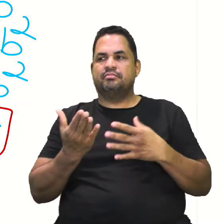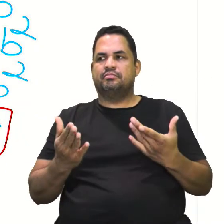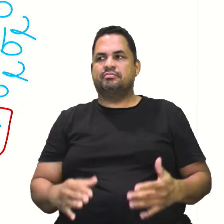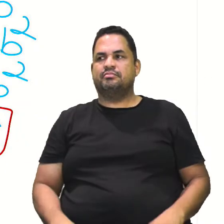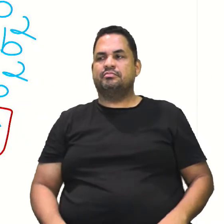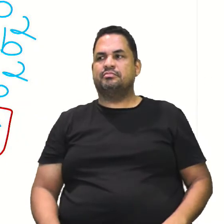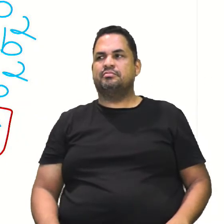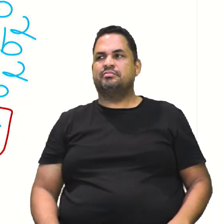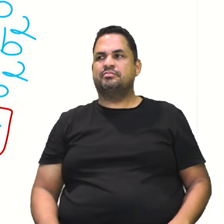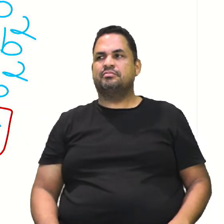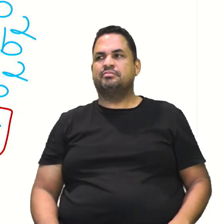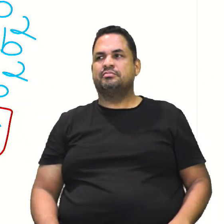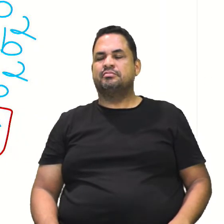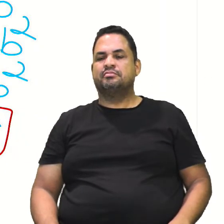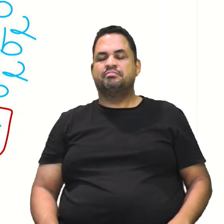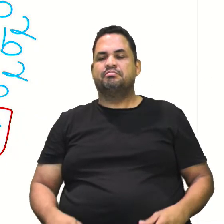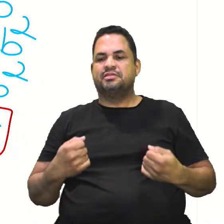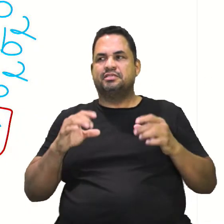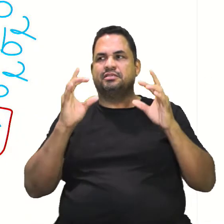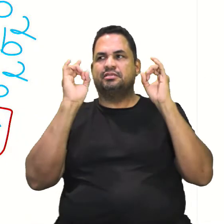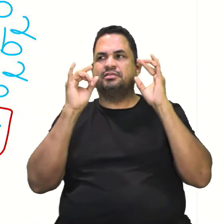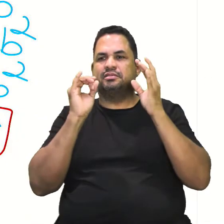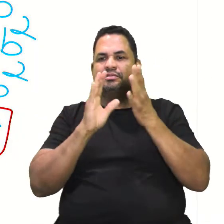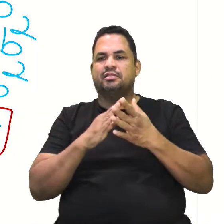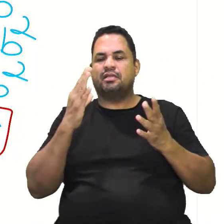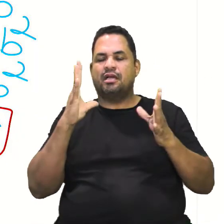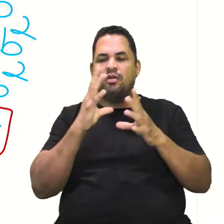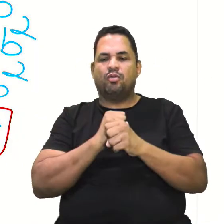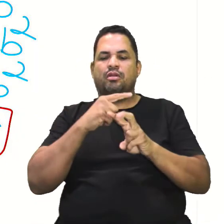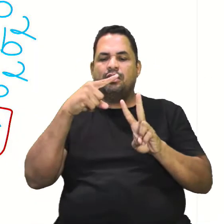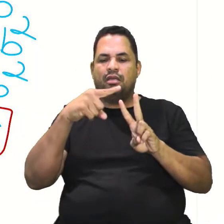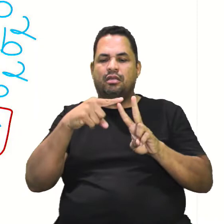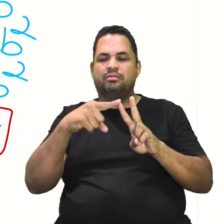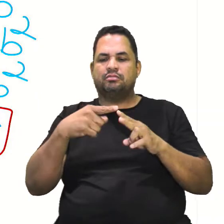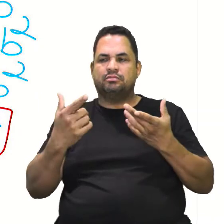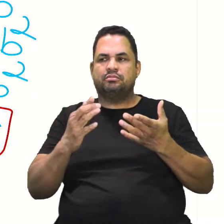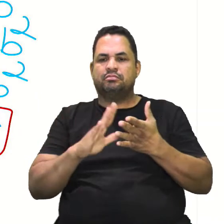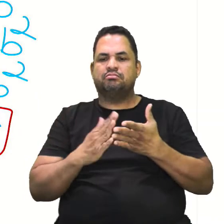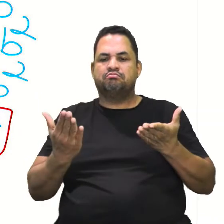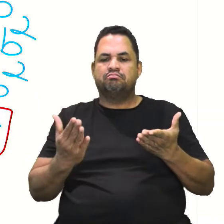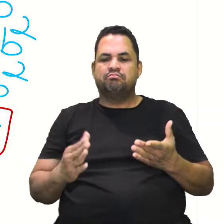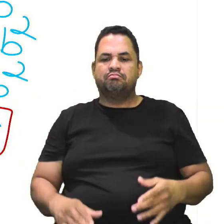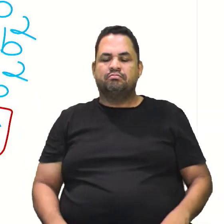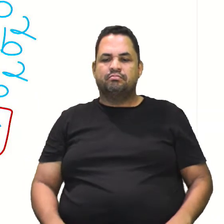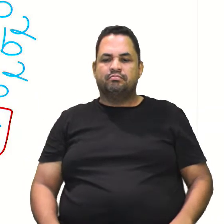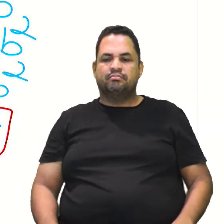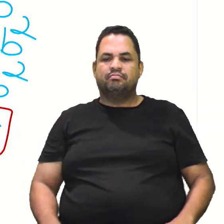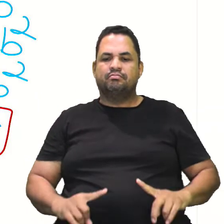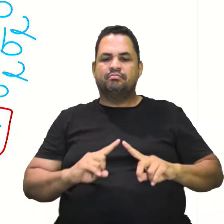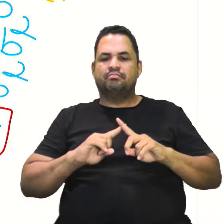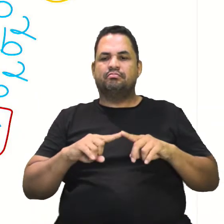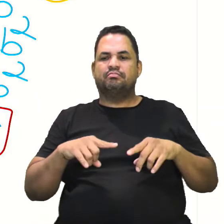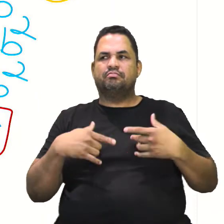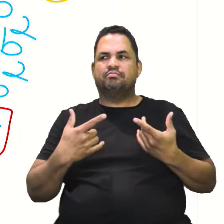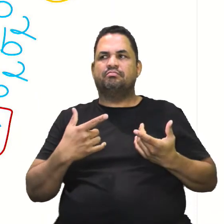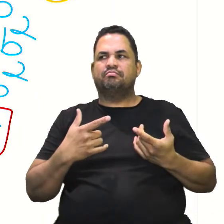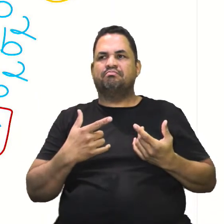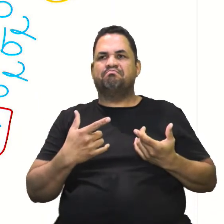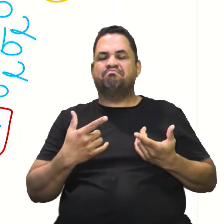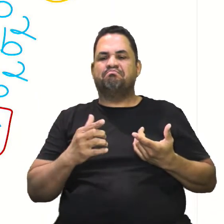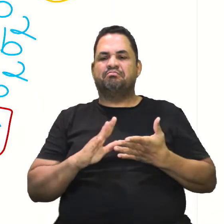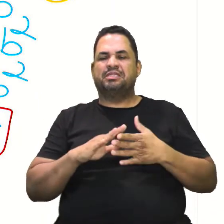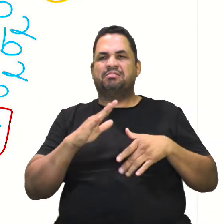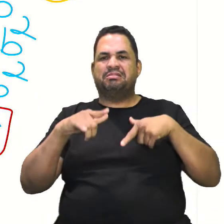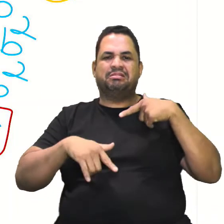você perceber esse detalhe de não precisar tirar a raiz. Porque, posso tirar? Posso. Mas vou ter um trabalhão para quê?